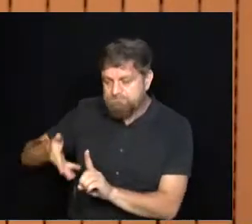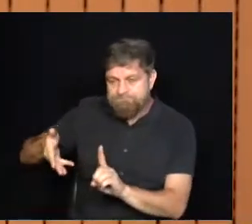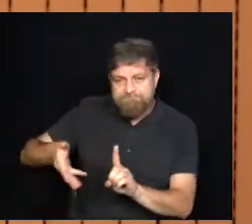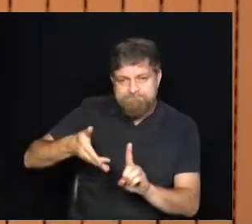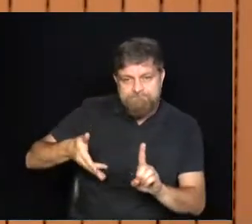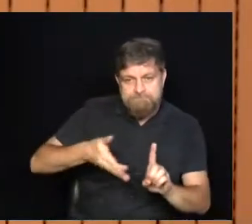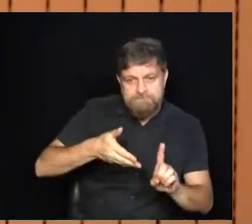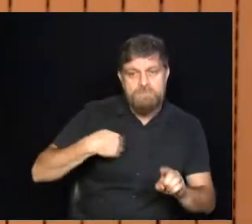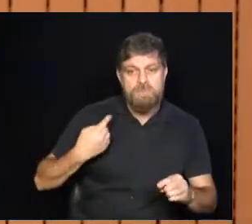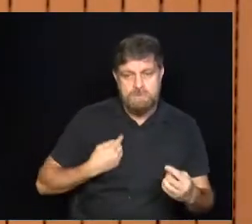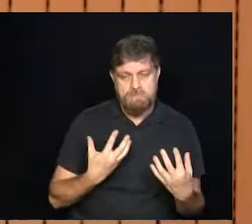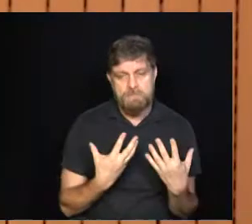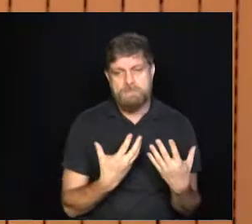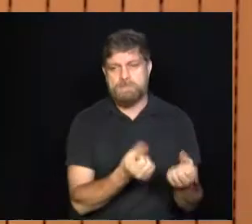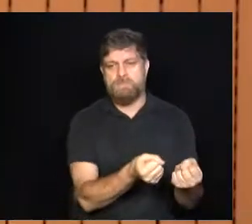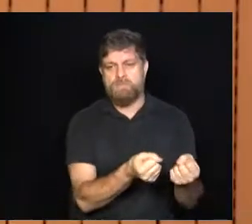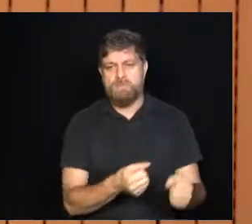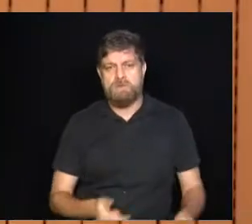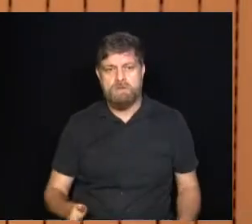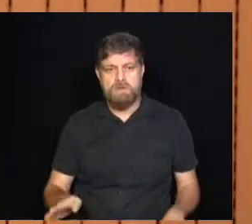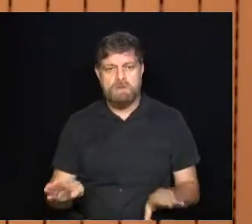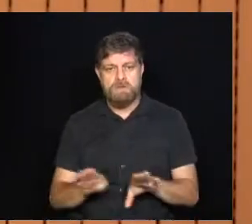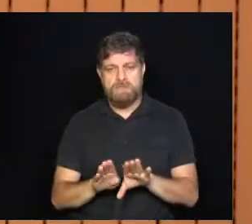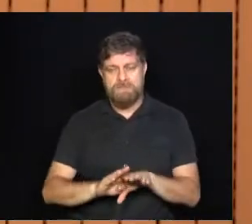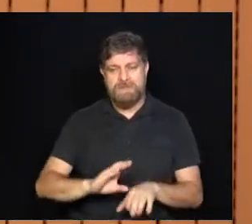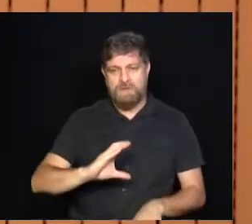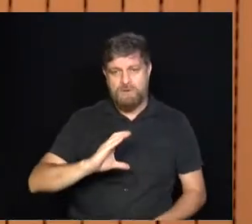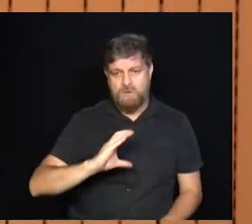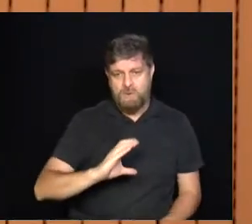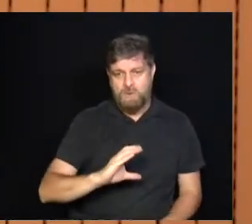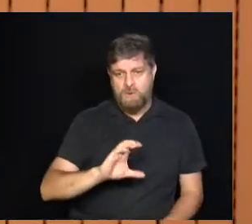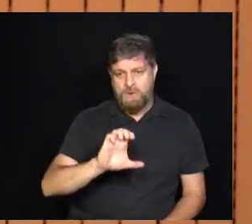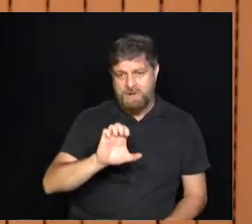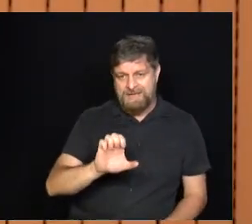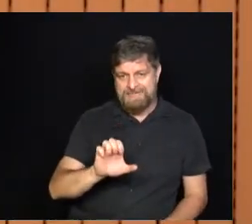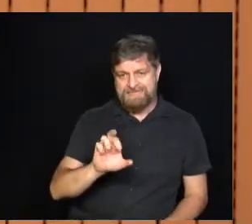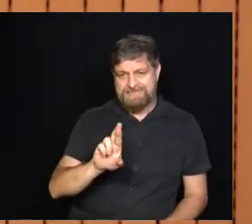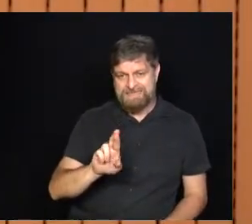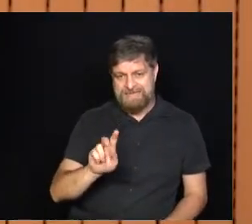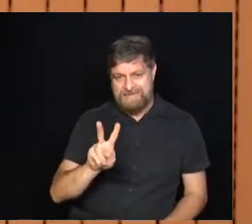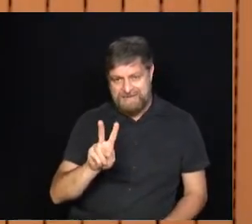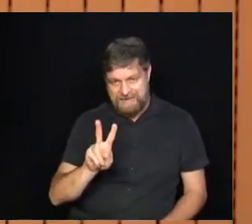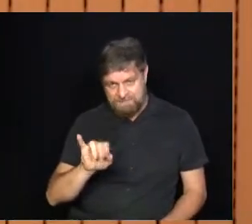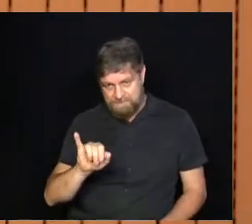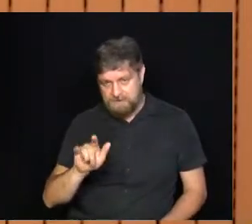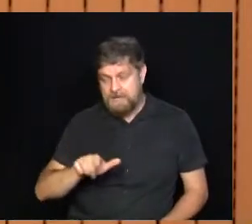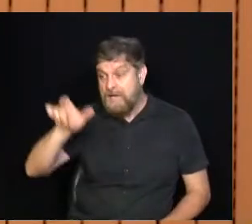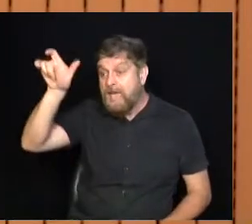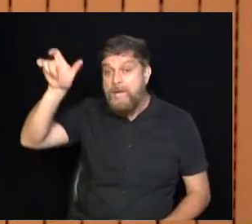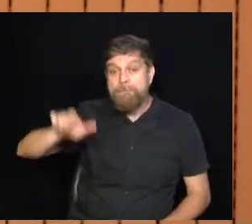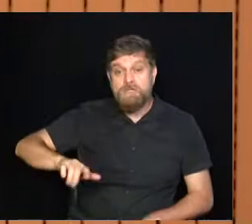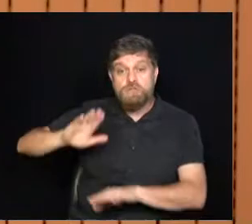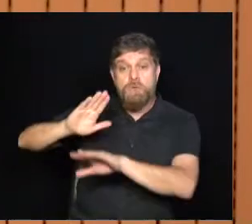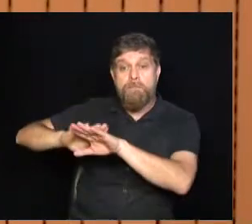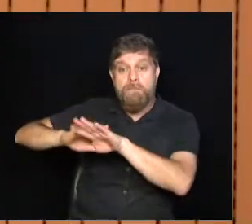temos também o SERAV, que é um serviço do autor de violência, né, que é um serviço